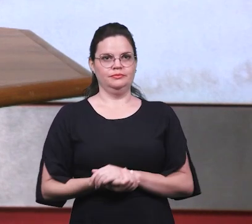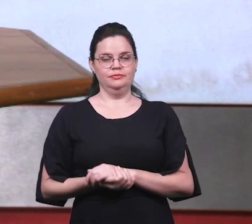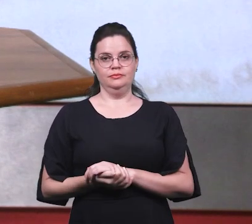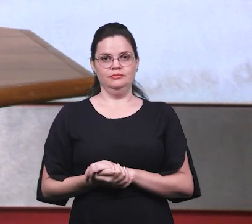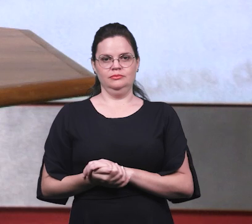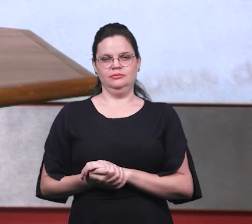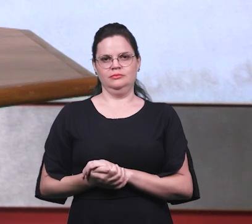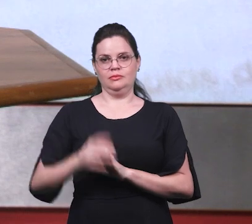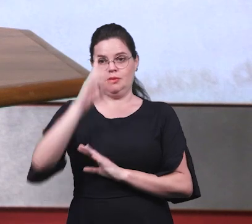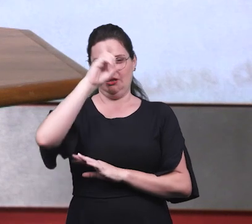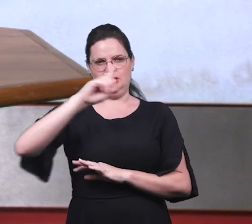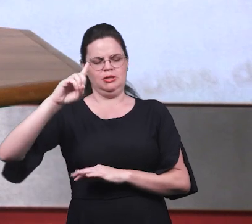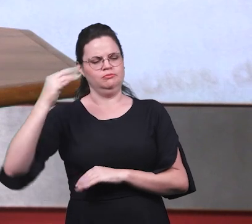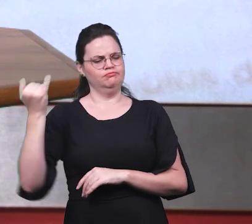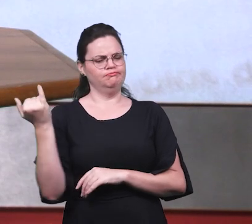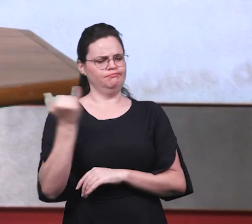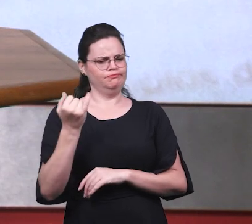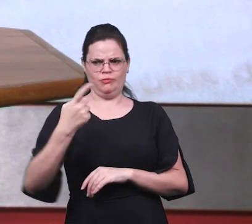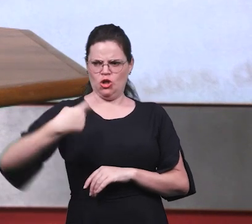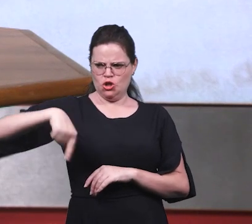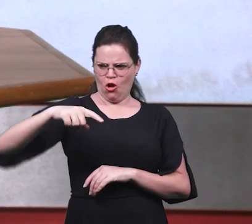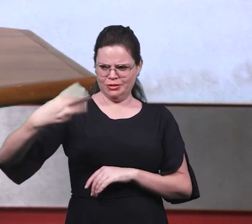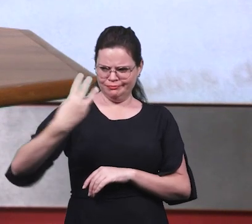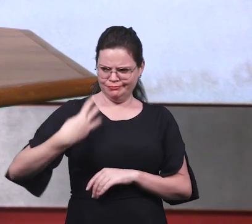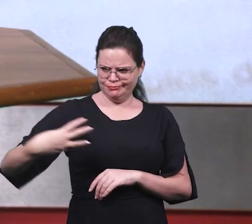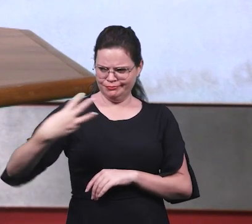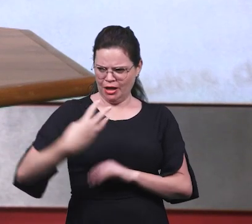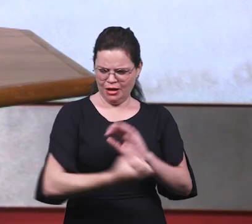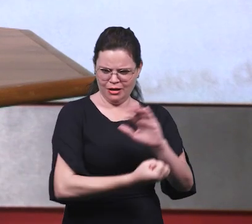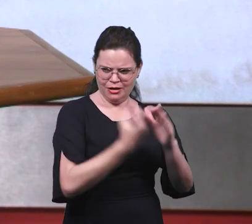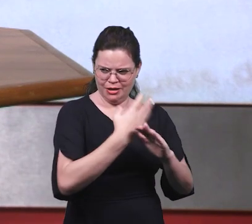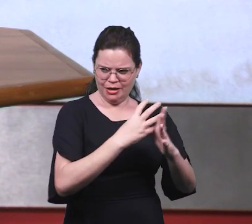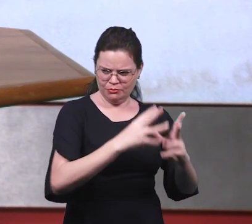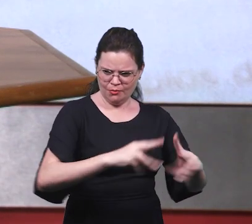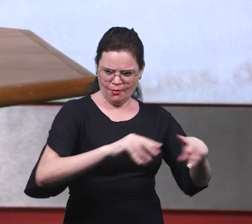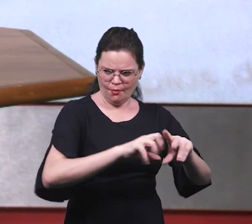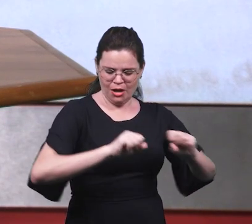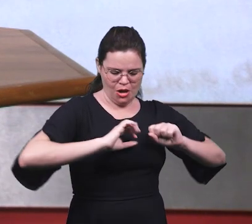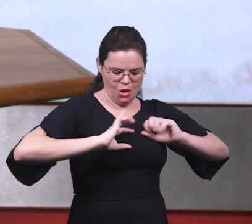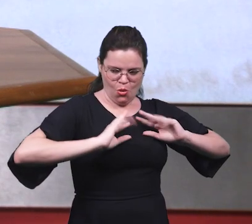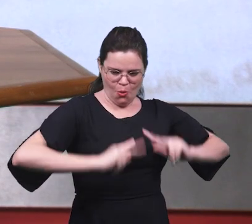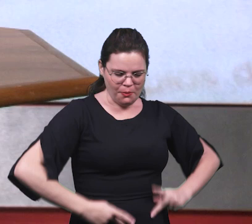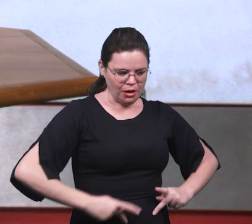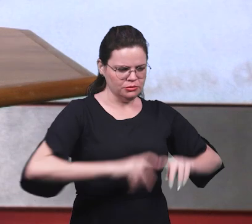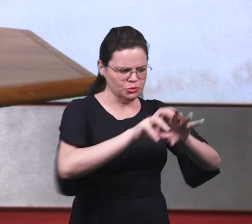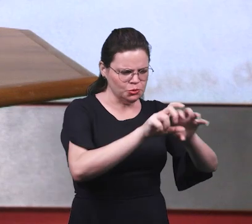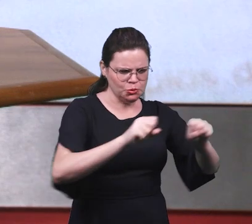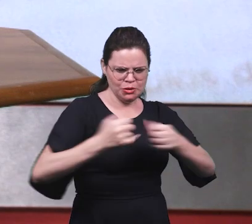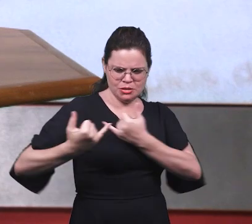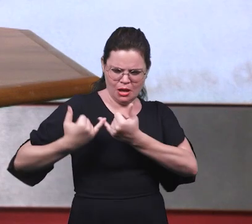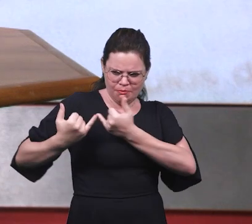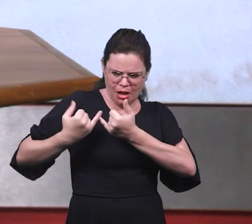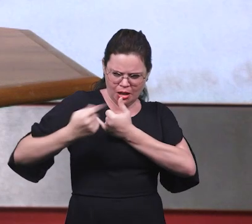E disse Deus, façamos o homem à nossa imagem, conforme a nossa